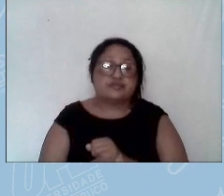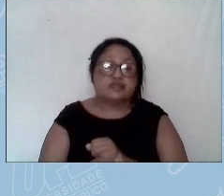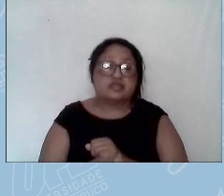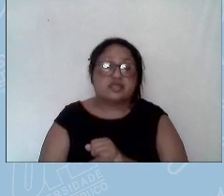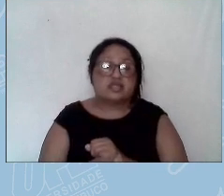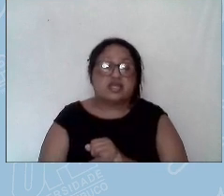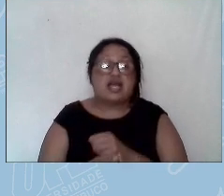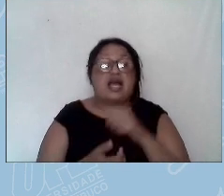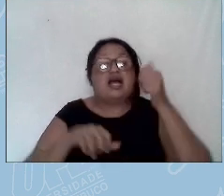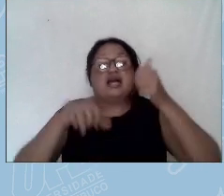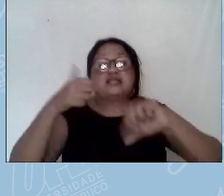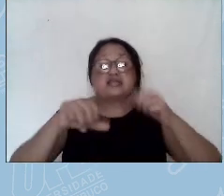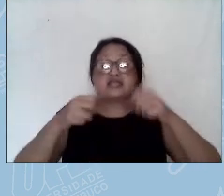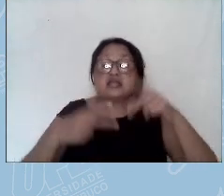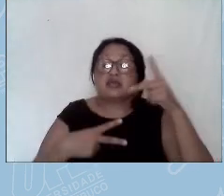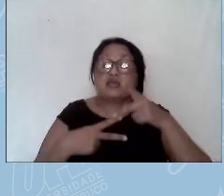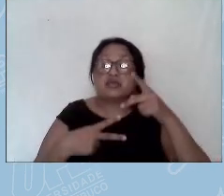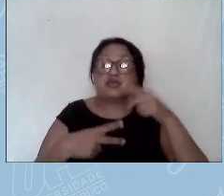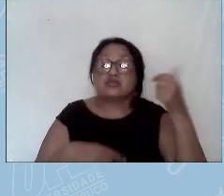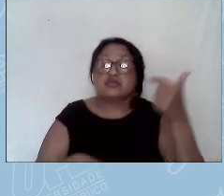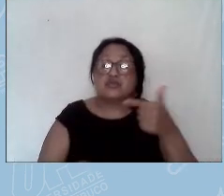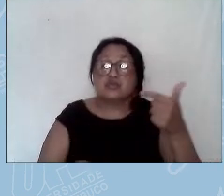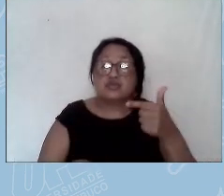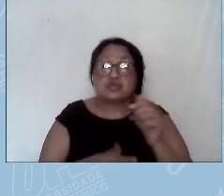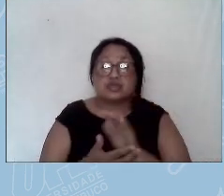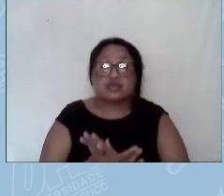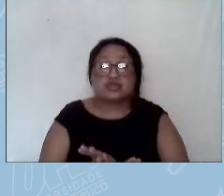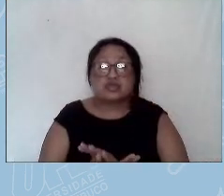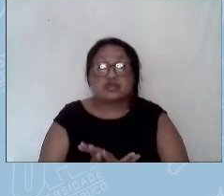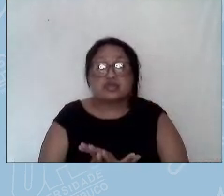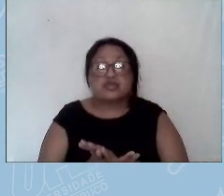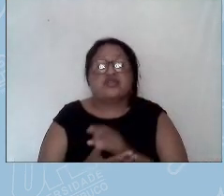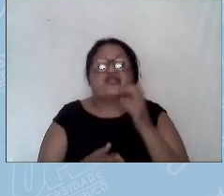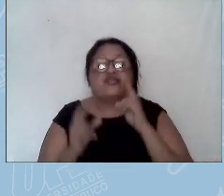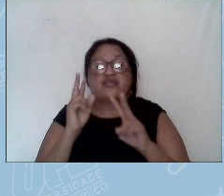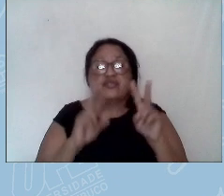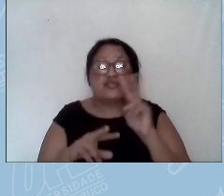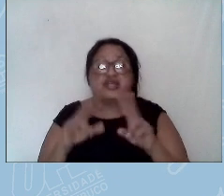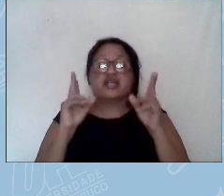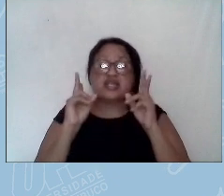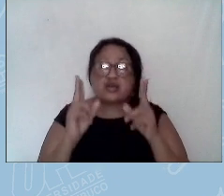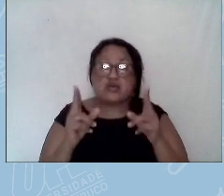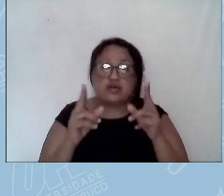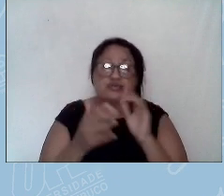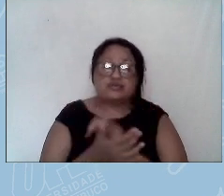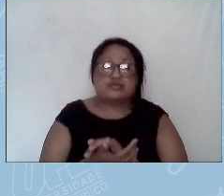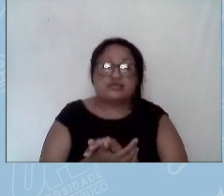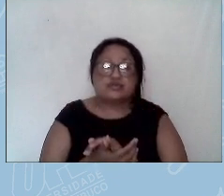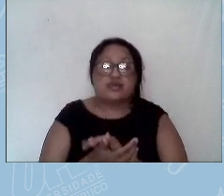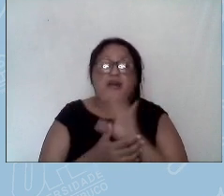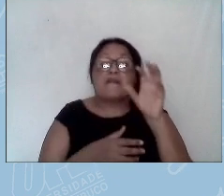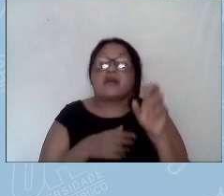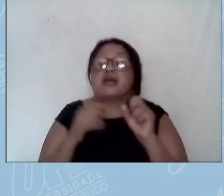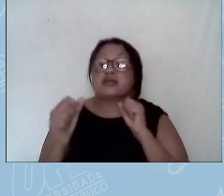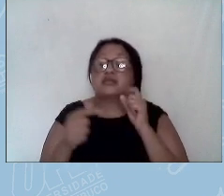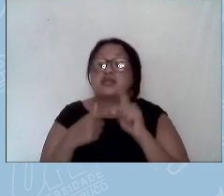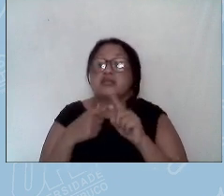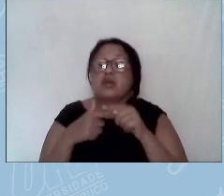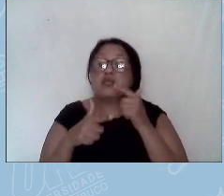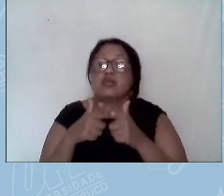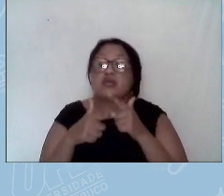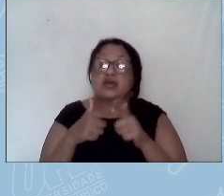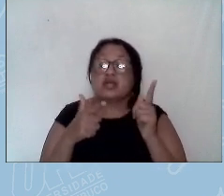analisando a proposição 2 vamos atuar da mesma forma pegando também uma situação que